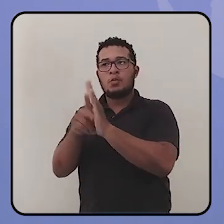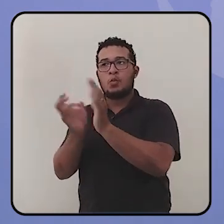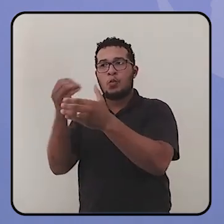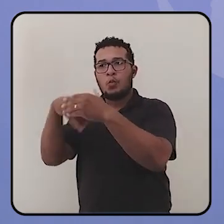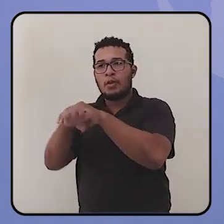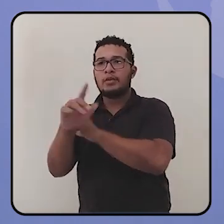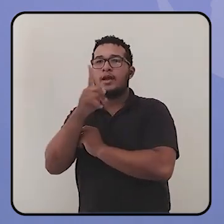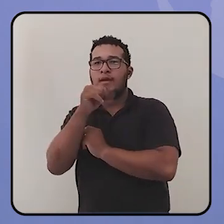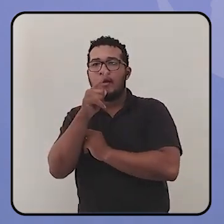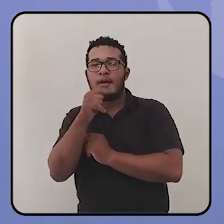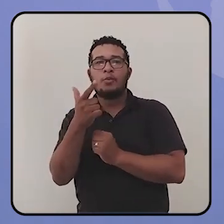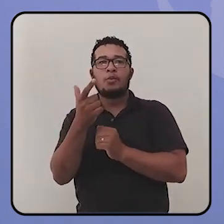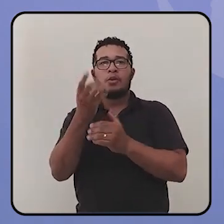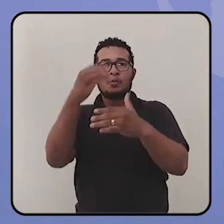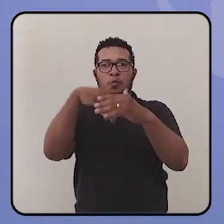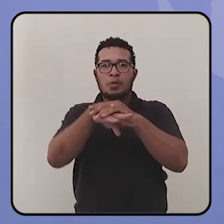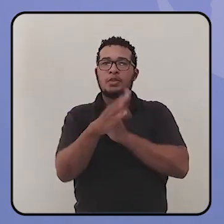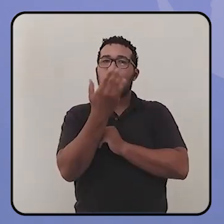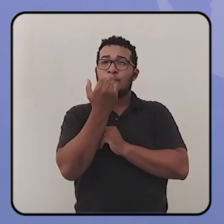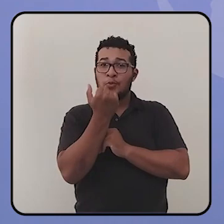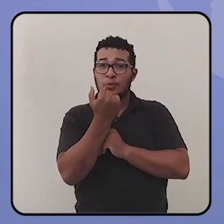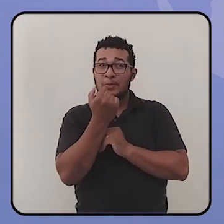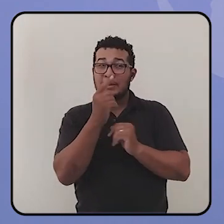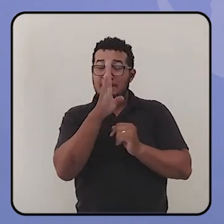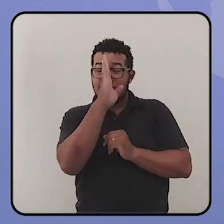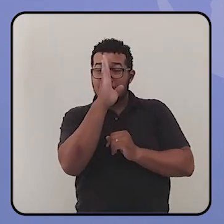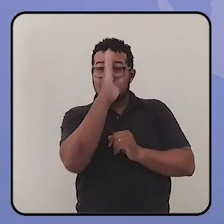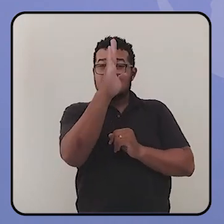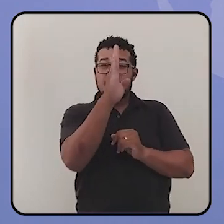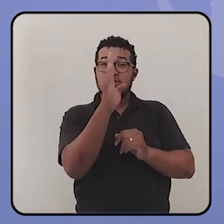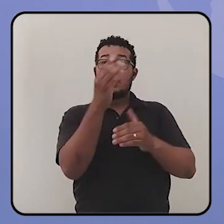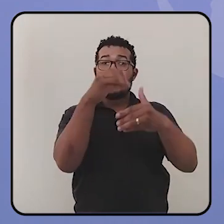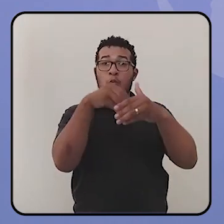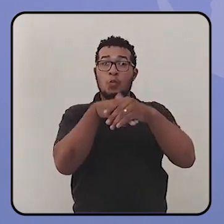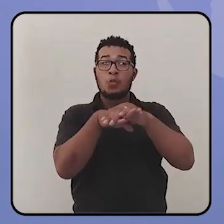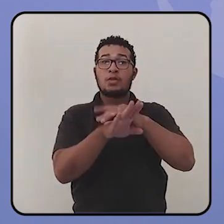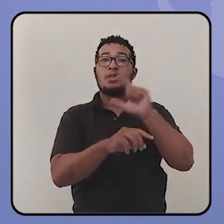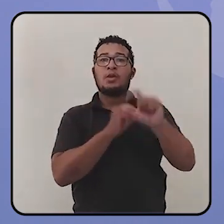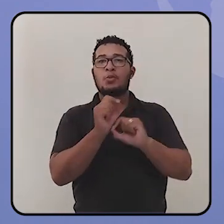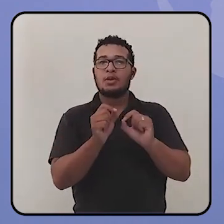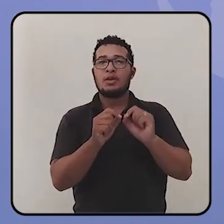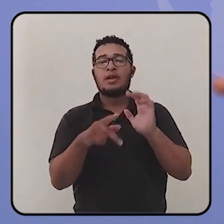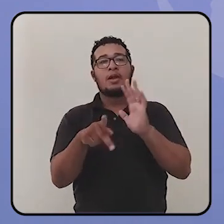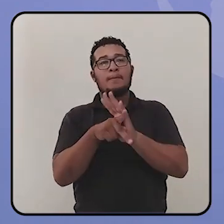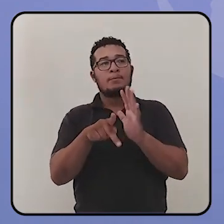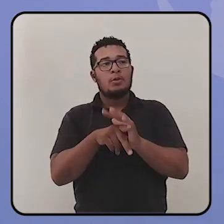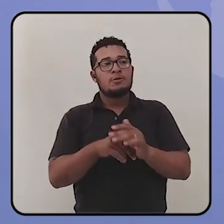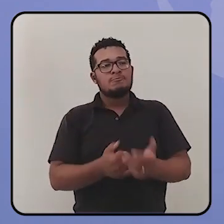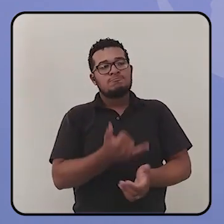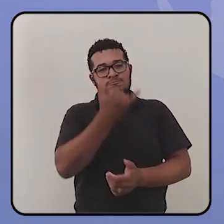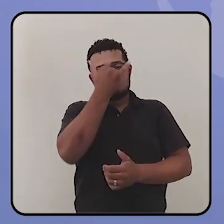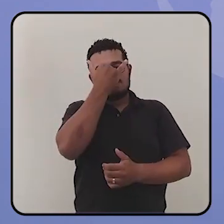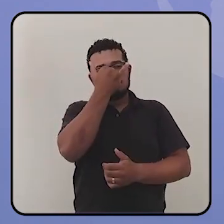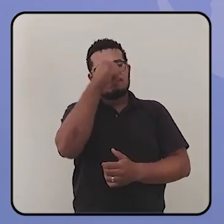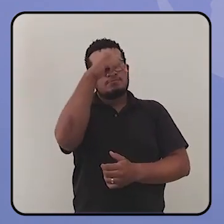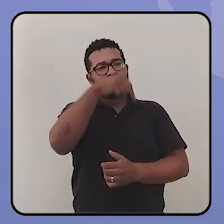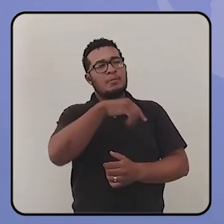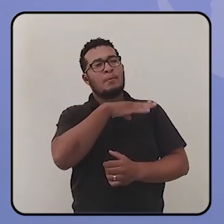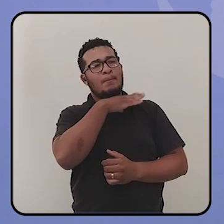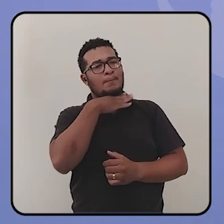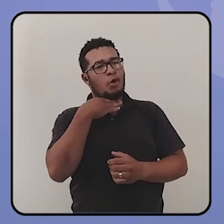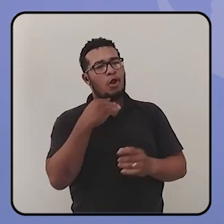guardar água, para armazenar comida e principalmente para rituais fúnebres. Isso